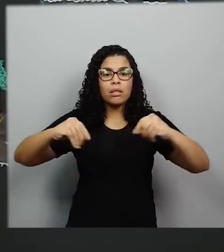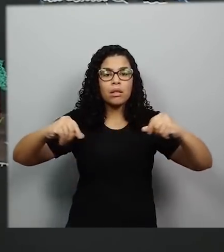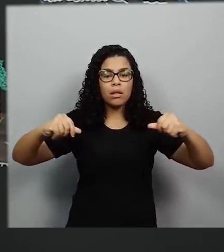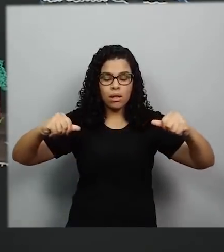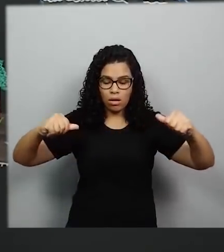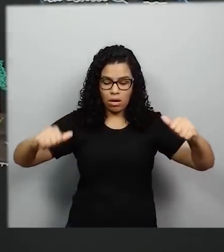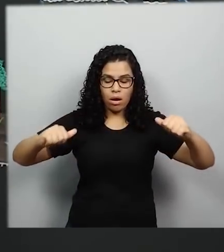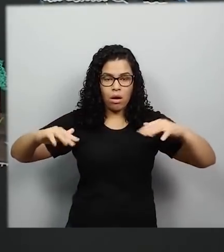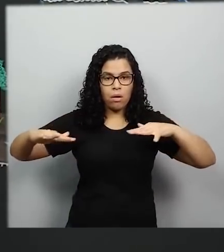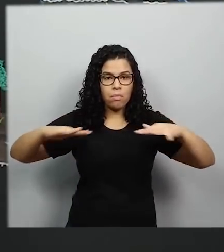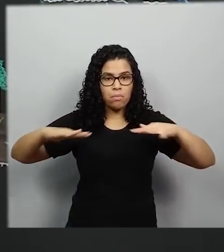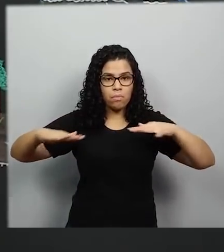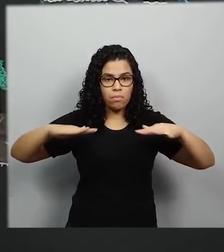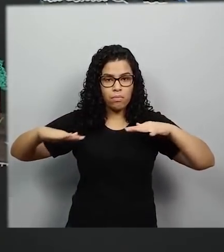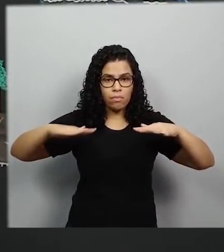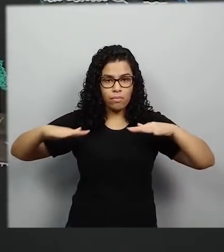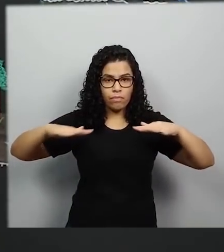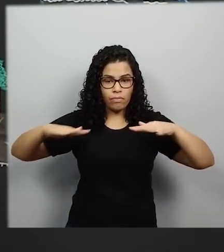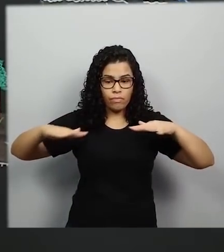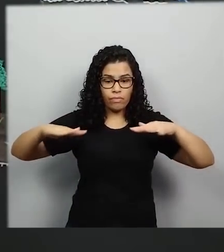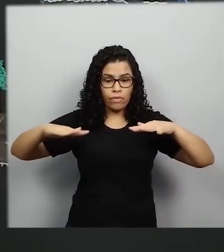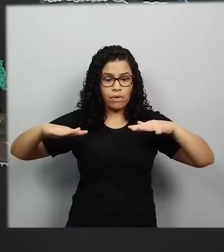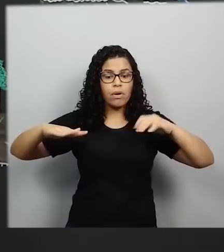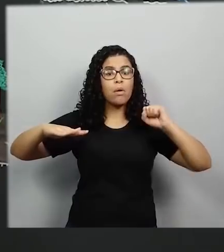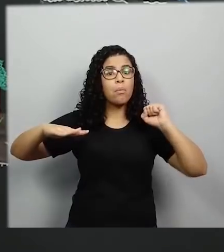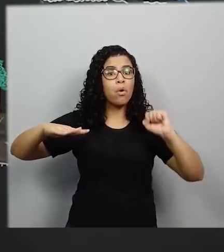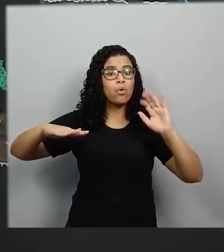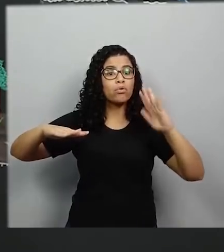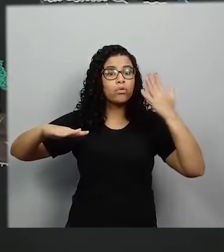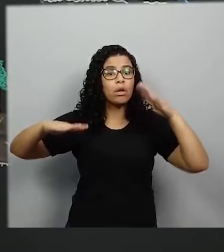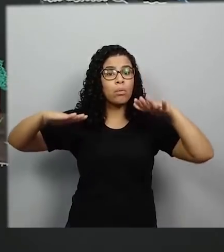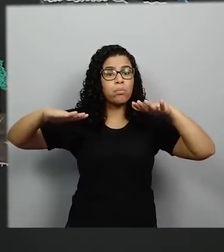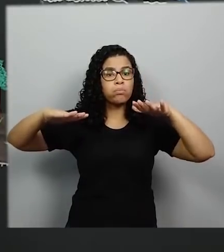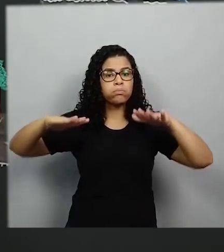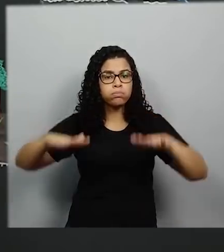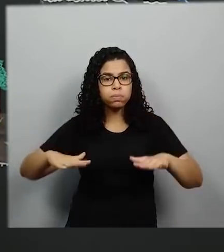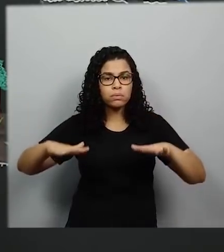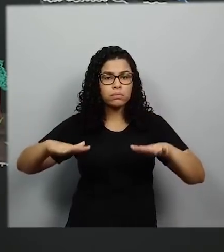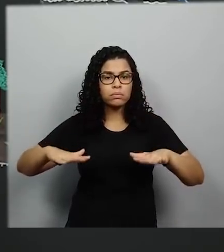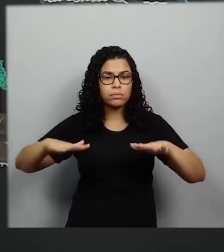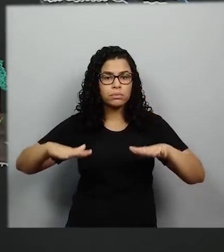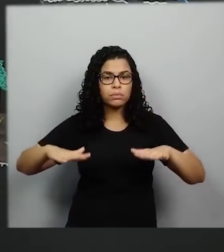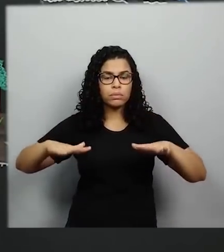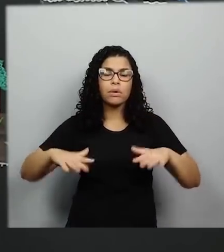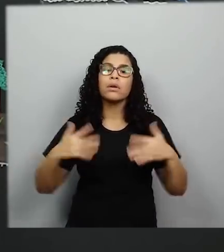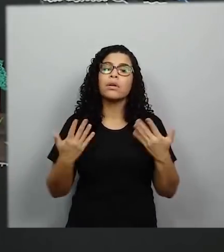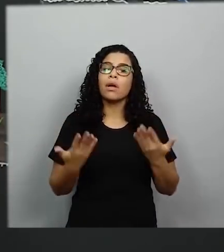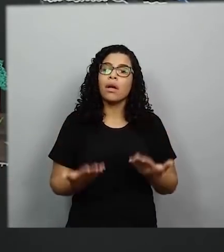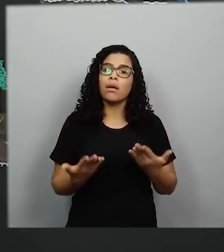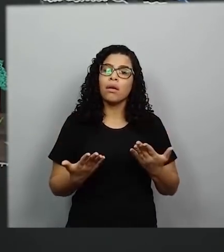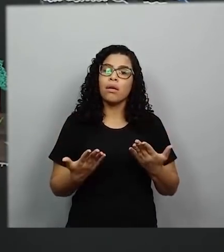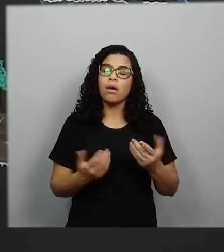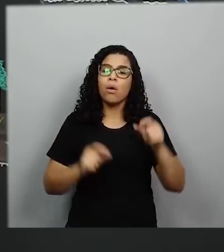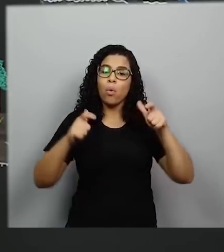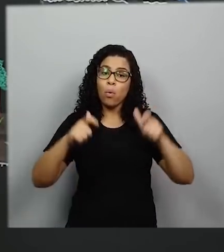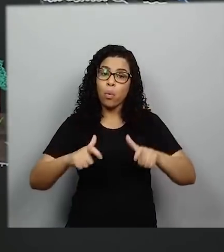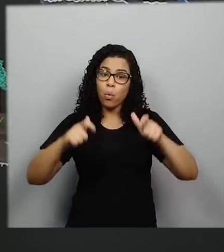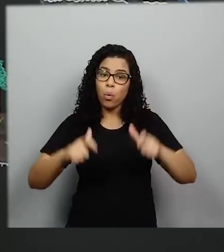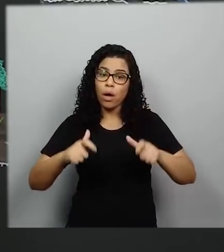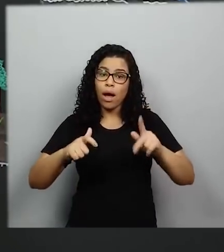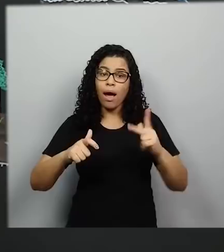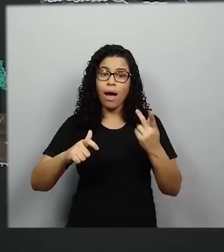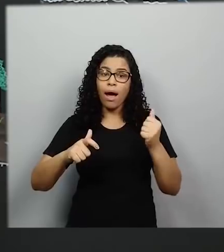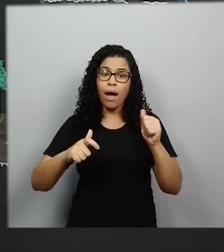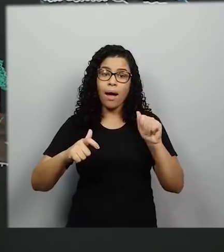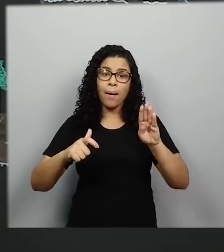pequenos movimentos da placa, é possível que algumas regiões tenham um afundamento. E o habitat, o ecossistema que tiver